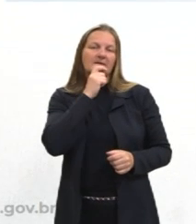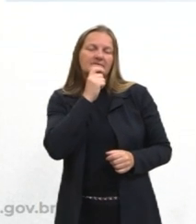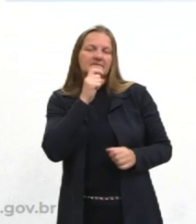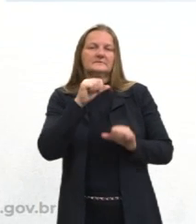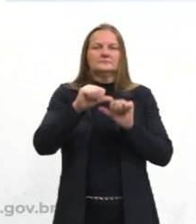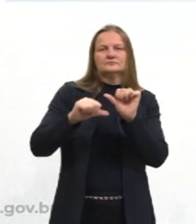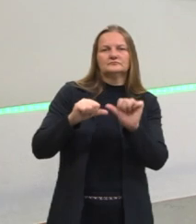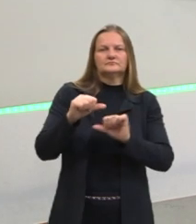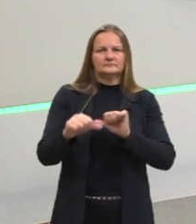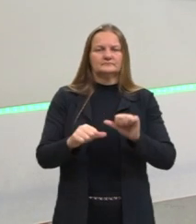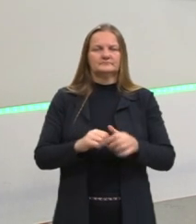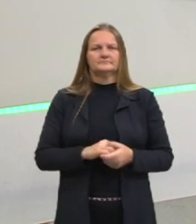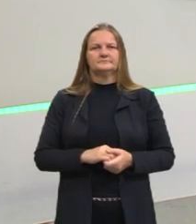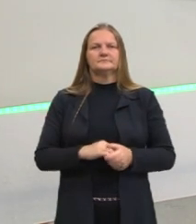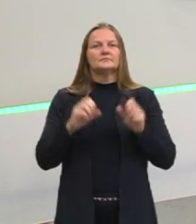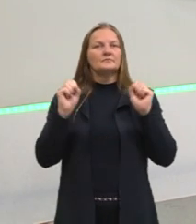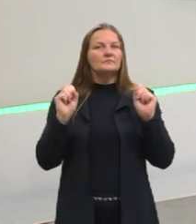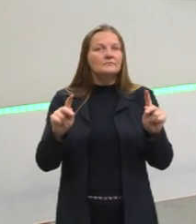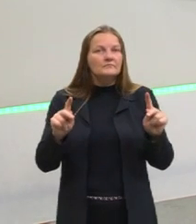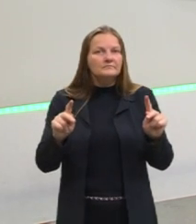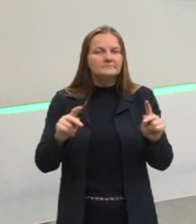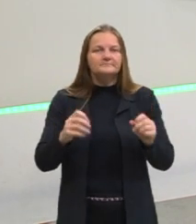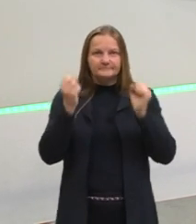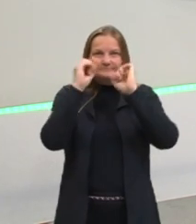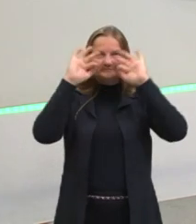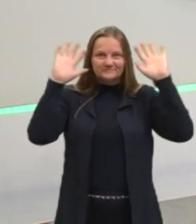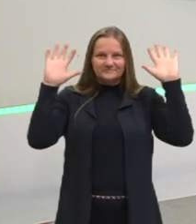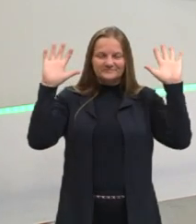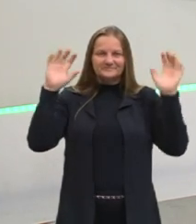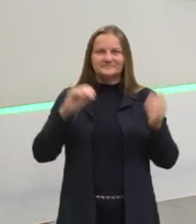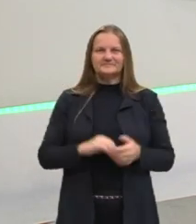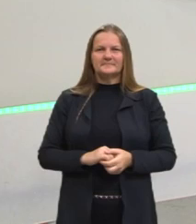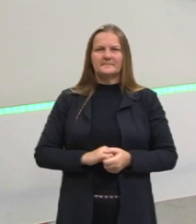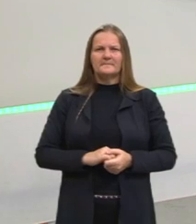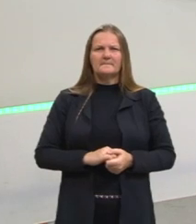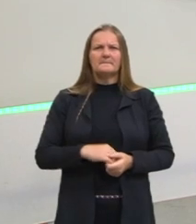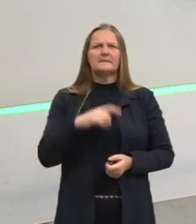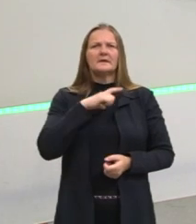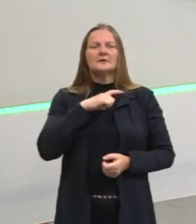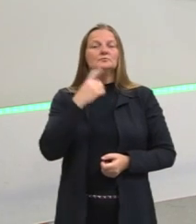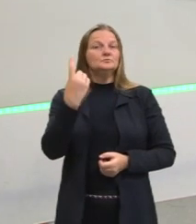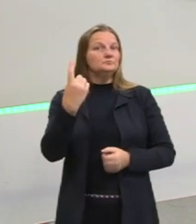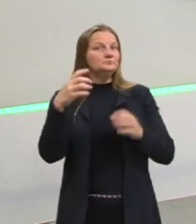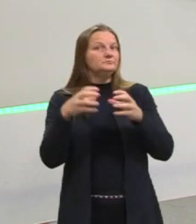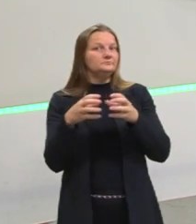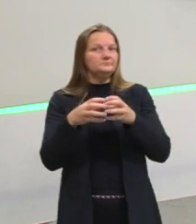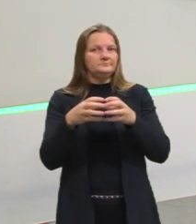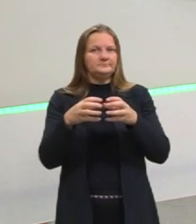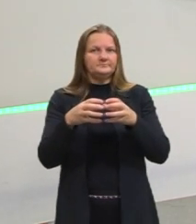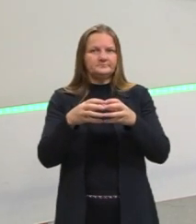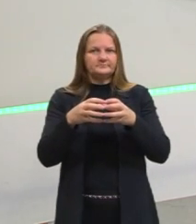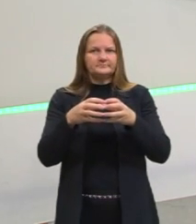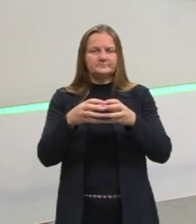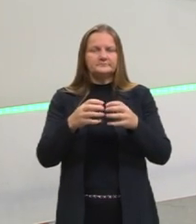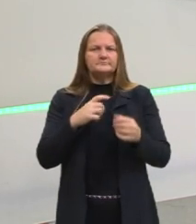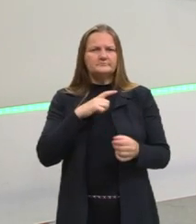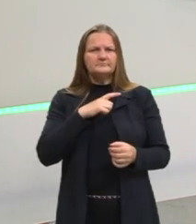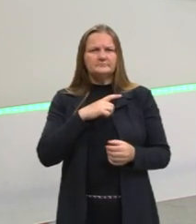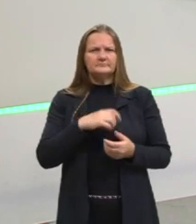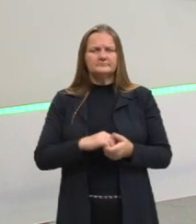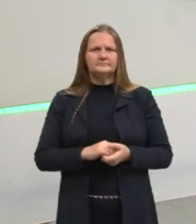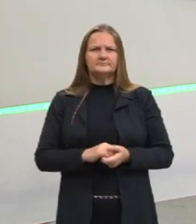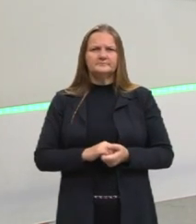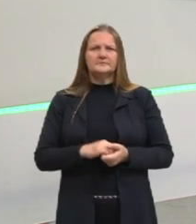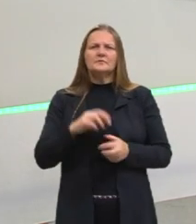frio aí também muito frio tá meninos e meninas tem um grupo só falando aqui que é bem